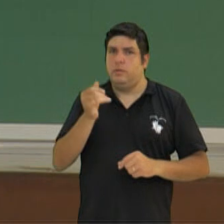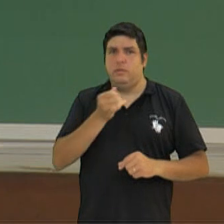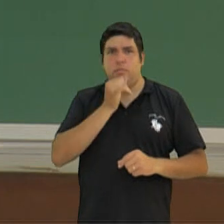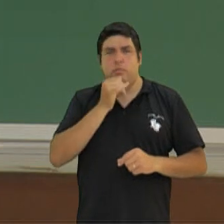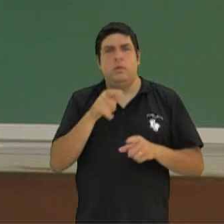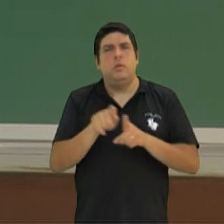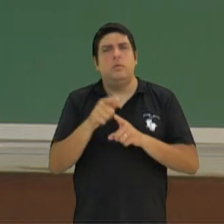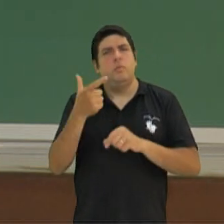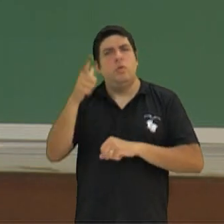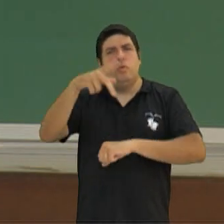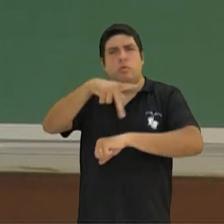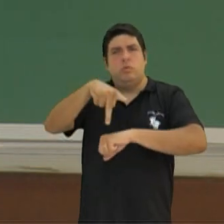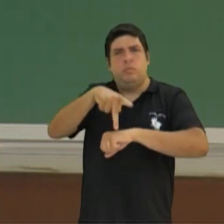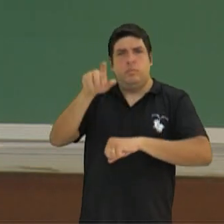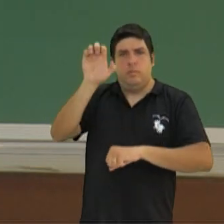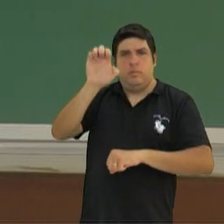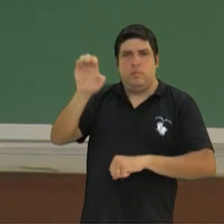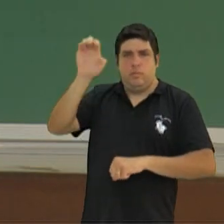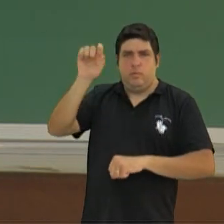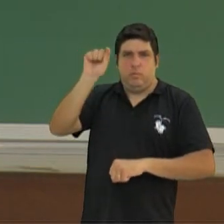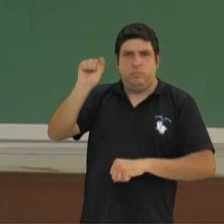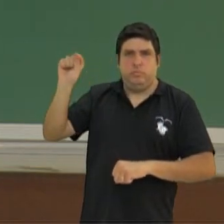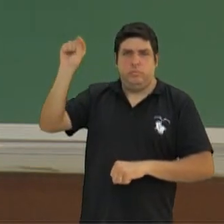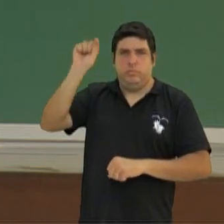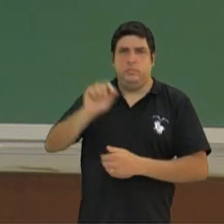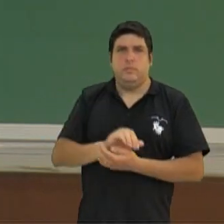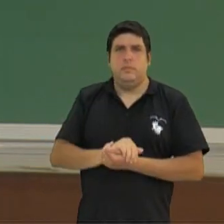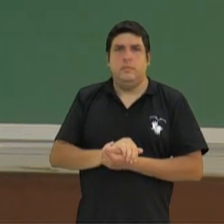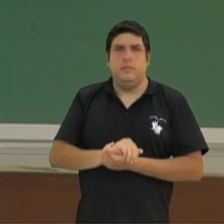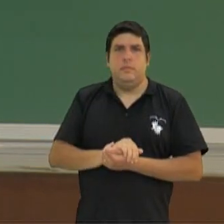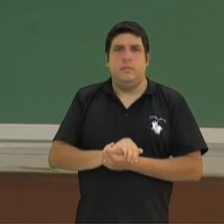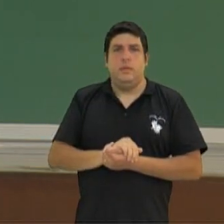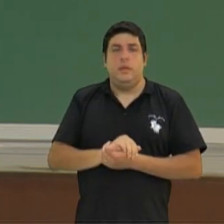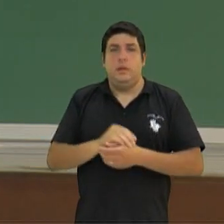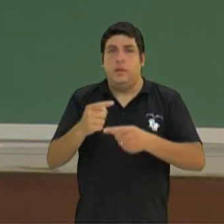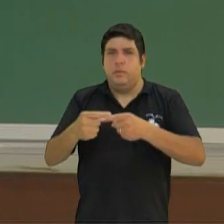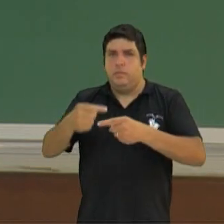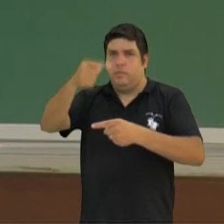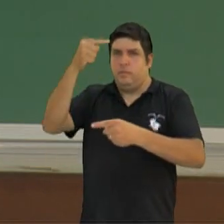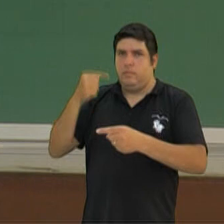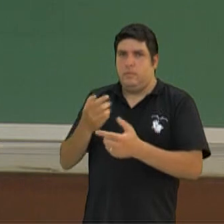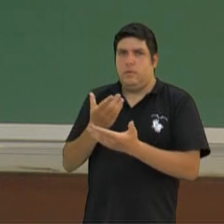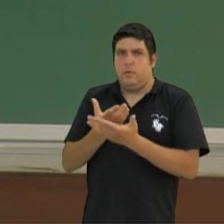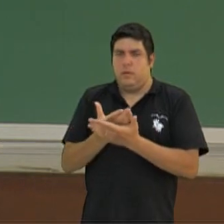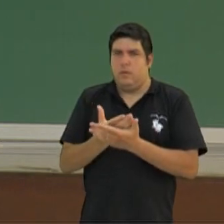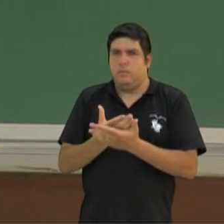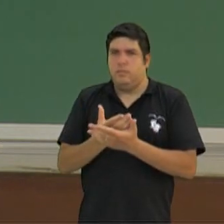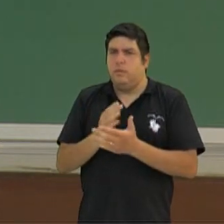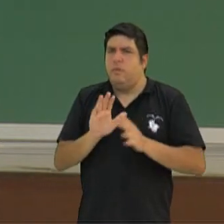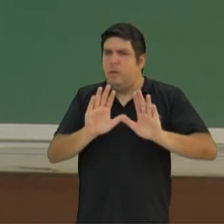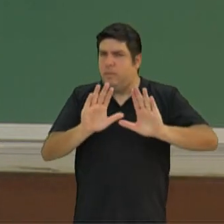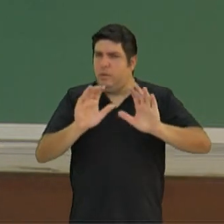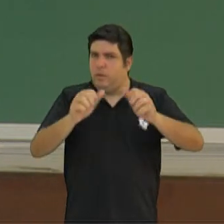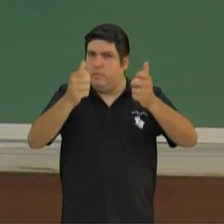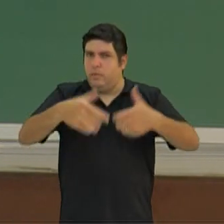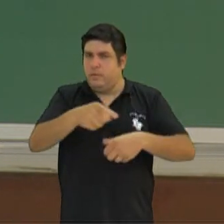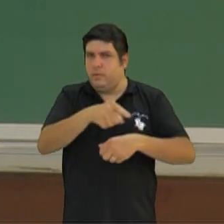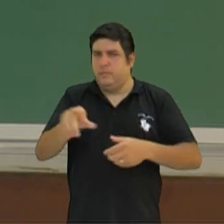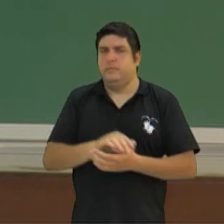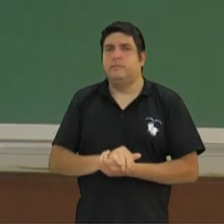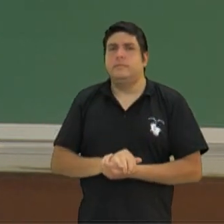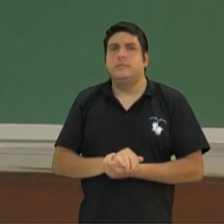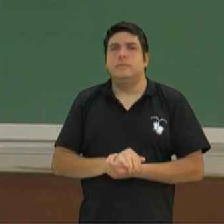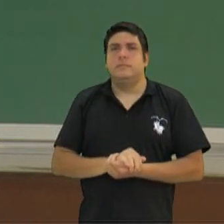outros países da Europa. Já que na aula anterior a gente falou, peraí que eu já vou lembrar o que a gente falou na aula